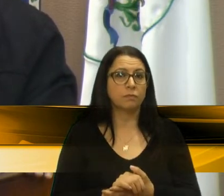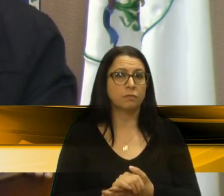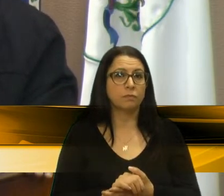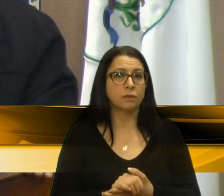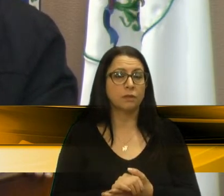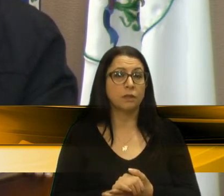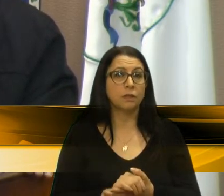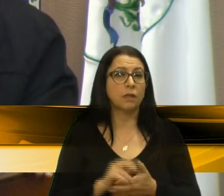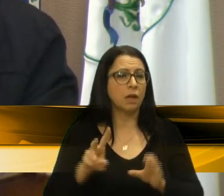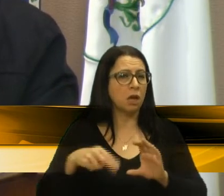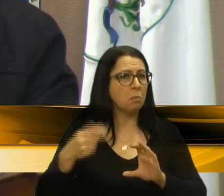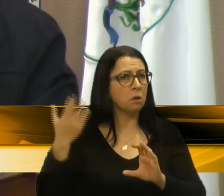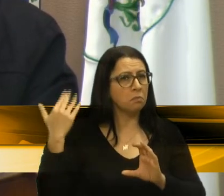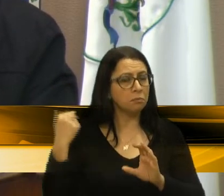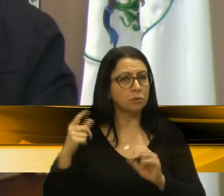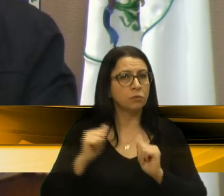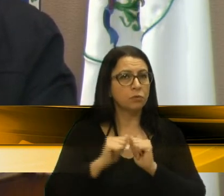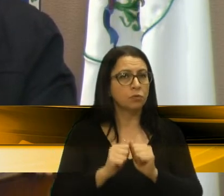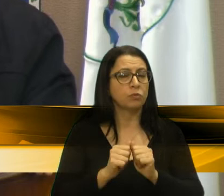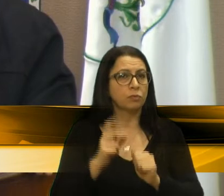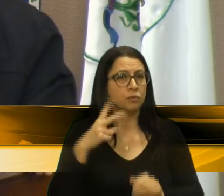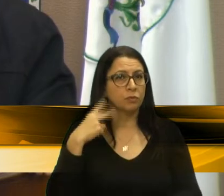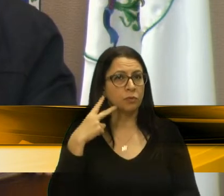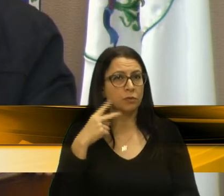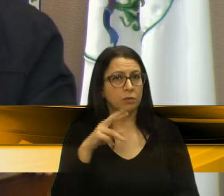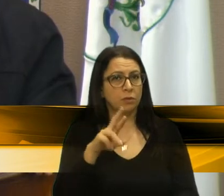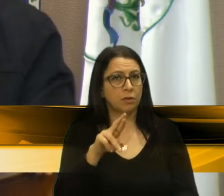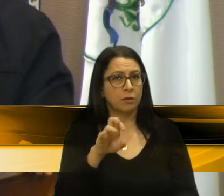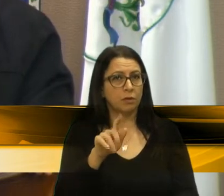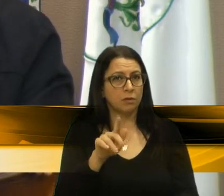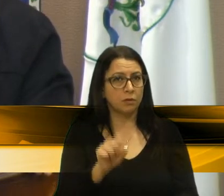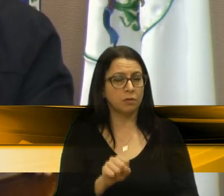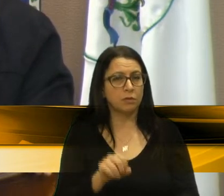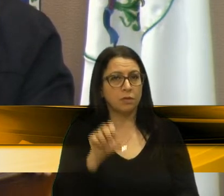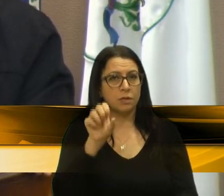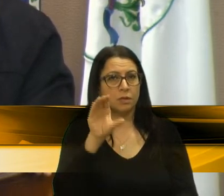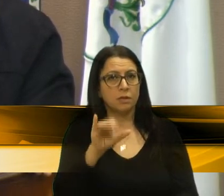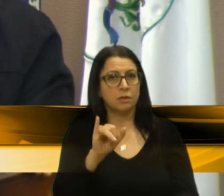a Câmara, à época, tendo à frente os vereadores Regis Prestes e Cirino